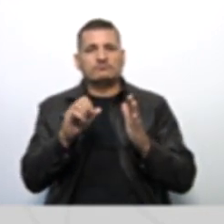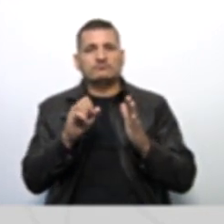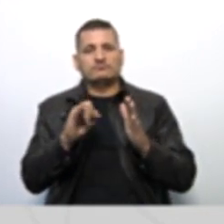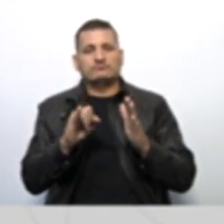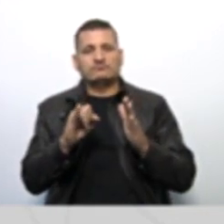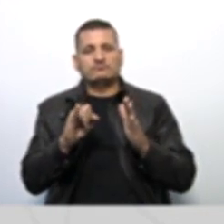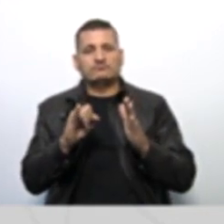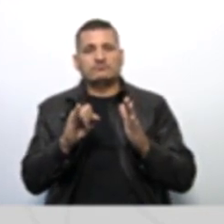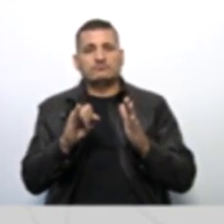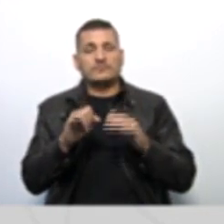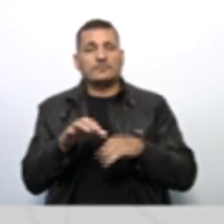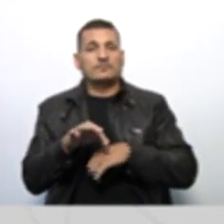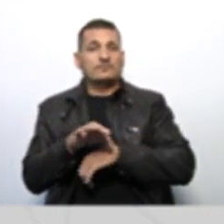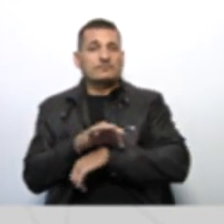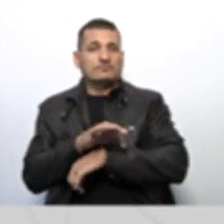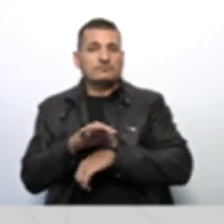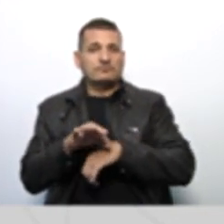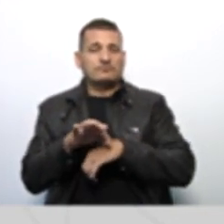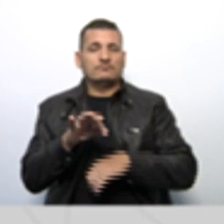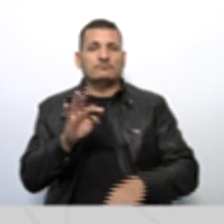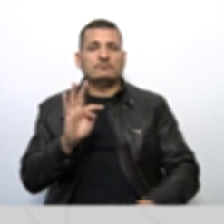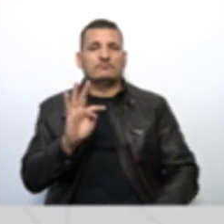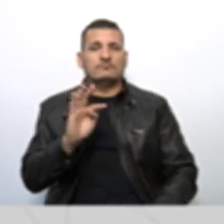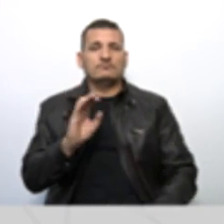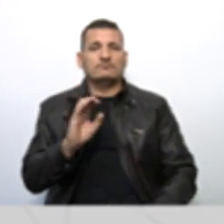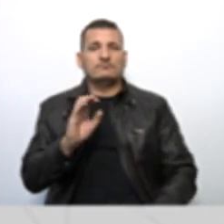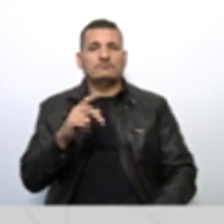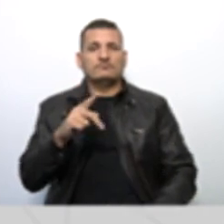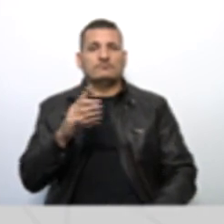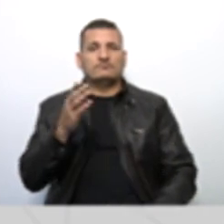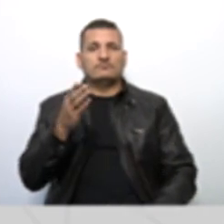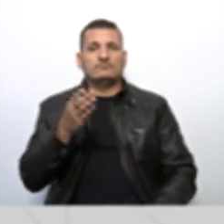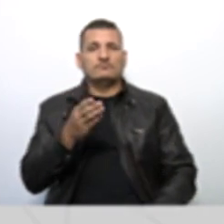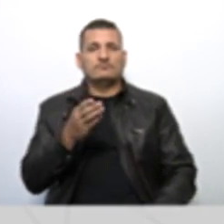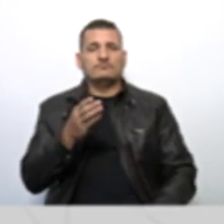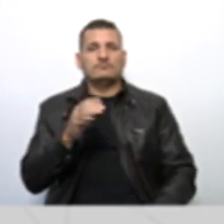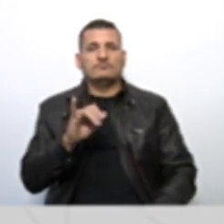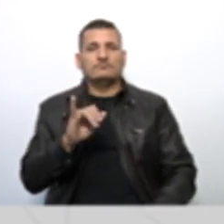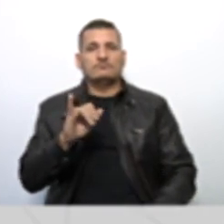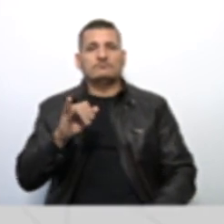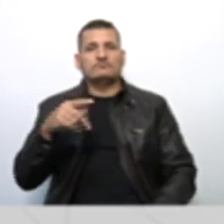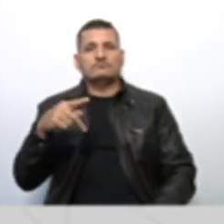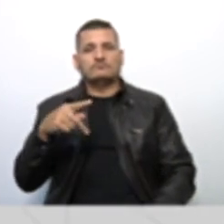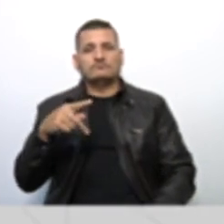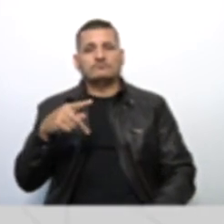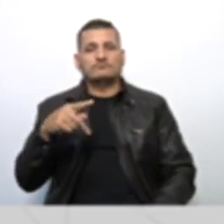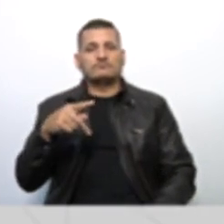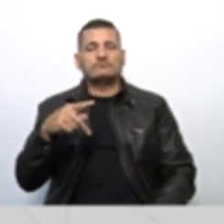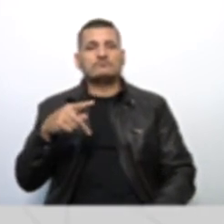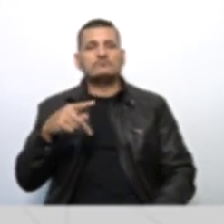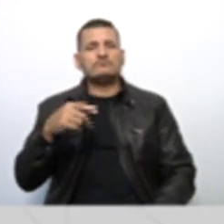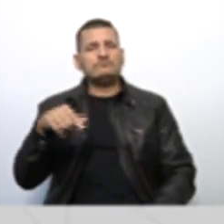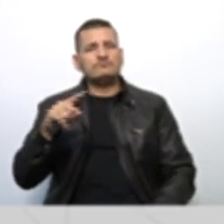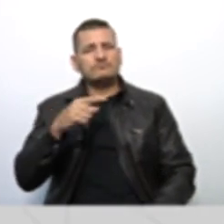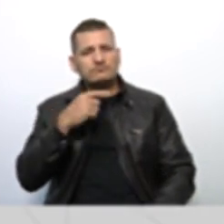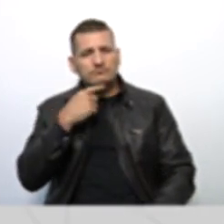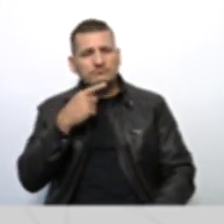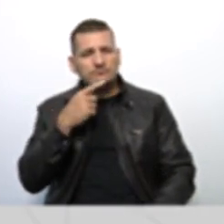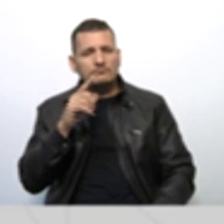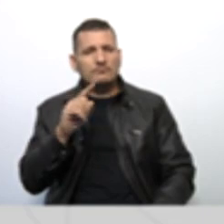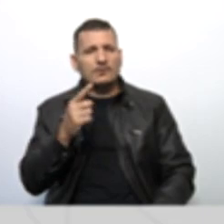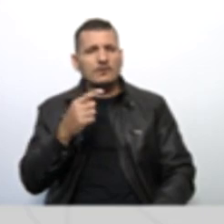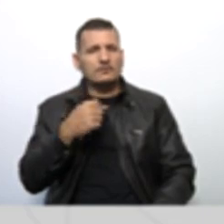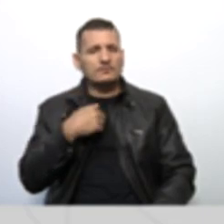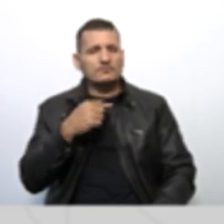arquitetura TCP/IP. Ok? Professor Marlon, muita gente deve estar se perguntando aí no curso, né? Mas eu estou fazendo um curso de informática